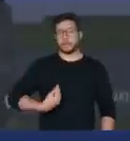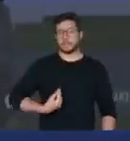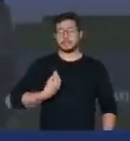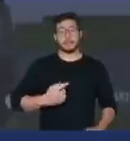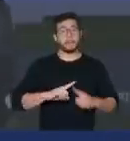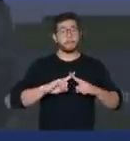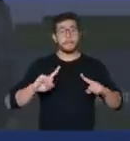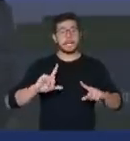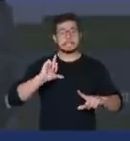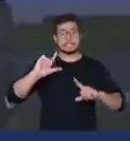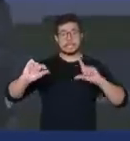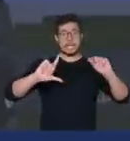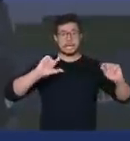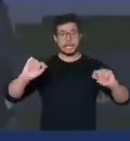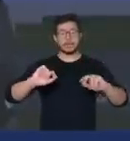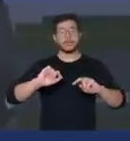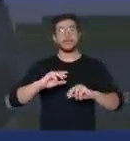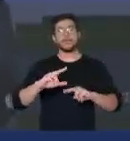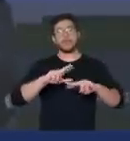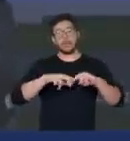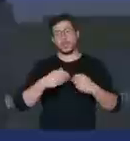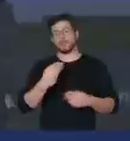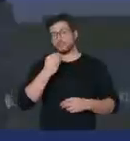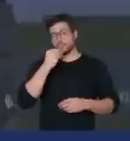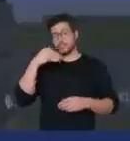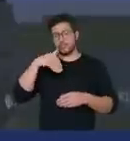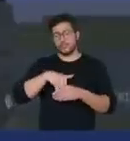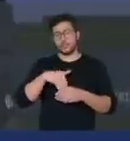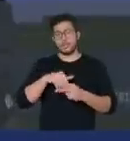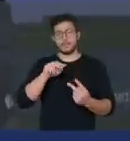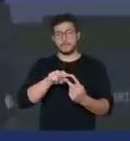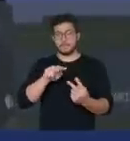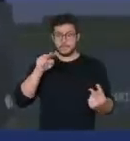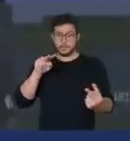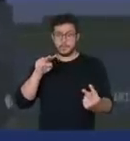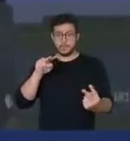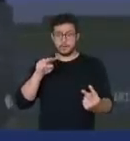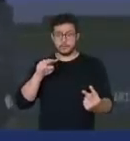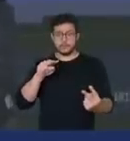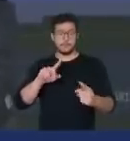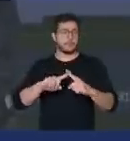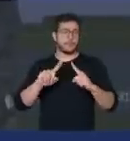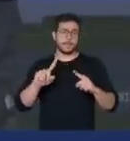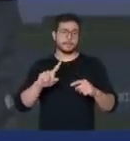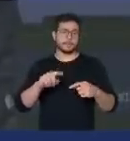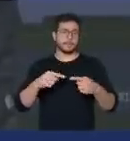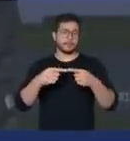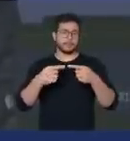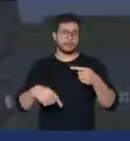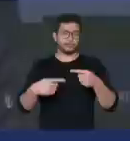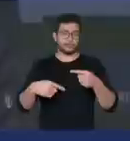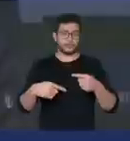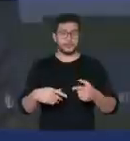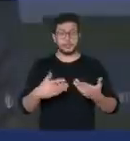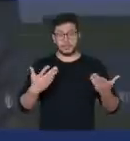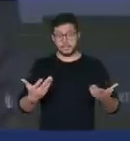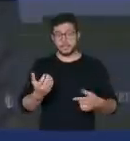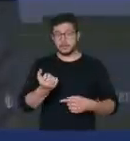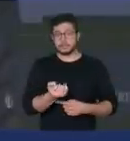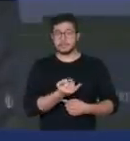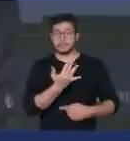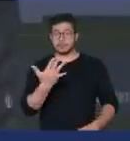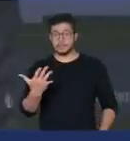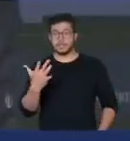e já não estavam mais no plenário, iriam votar de forma remota e não estavam mais conseguindo. Essa quantidade de